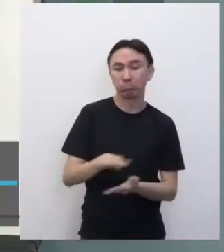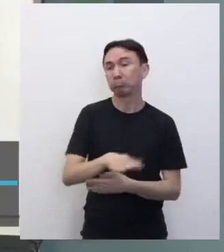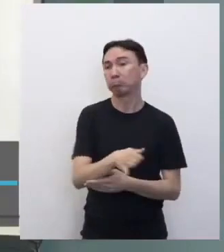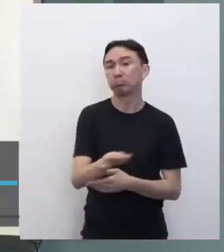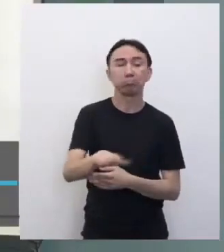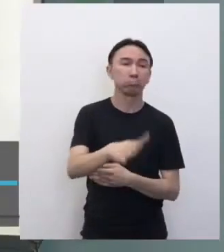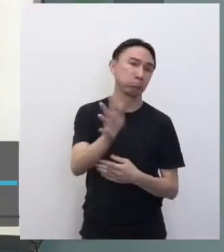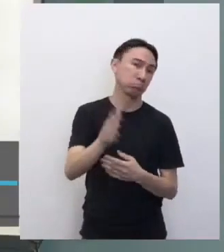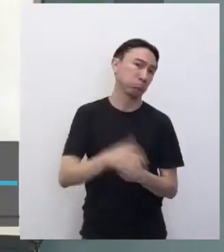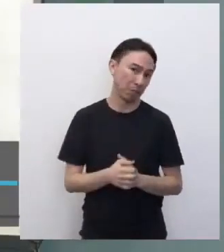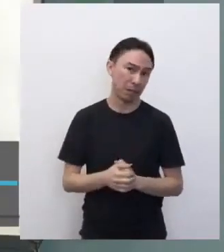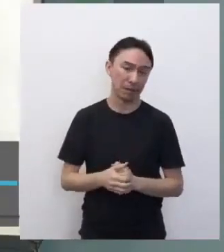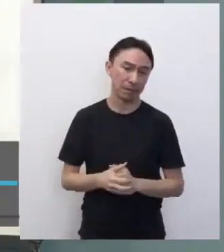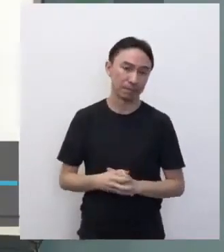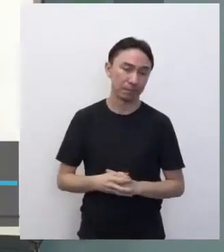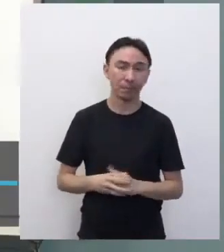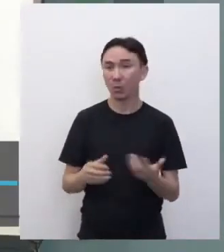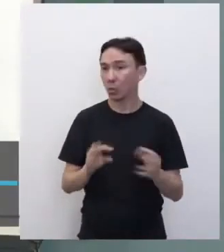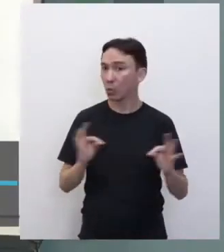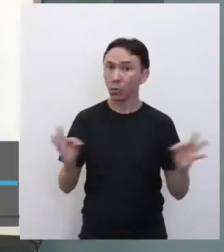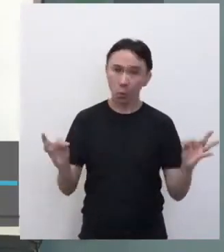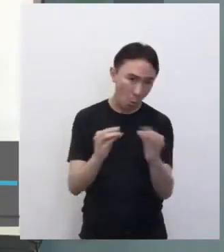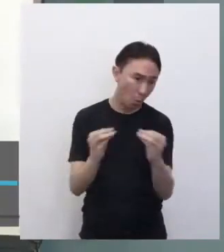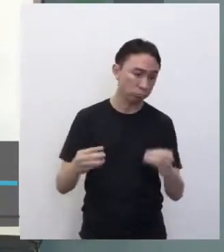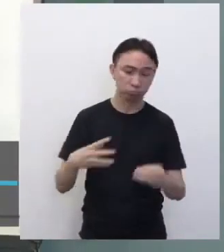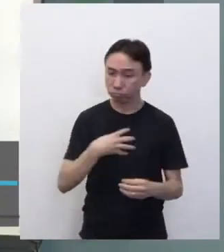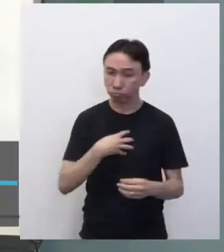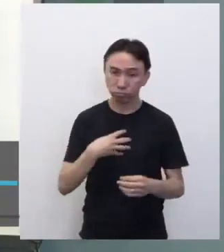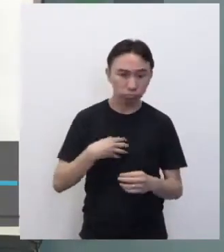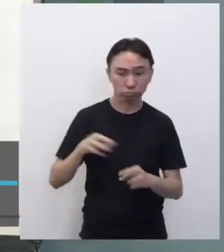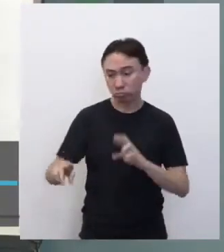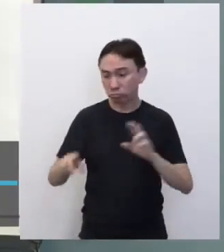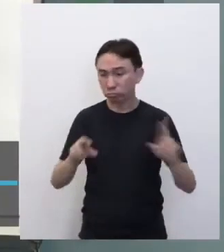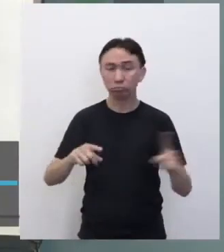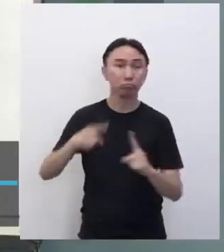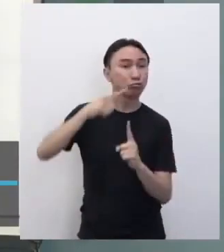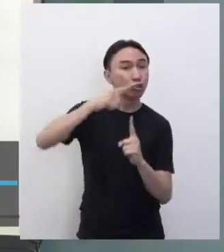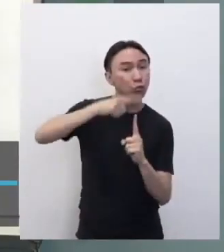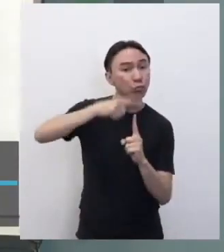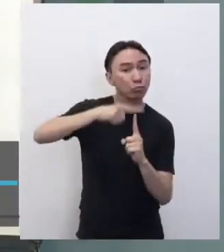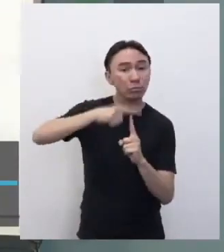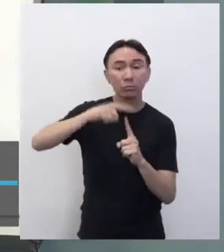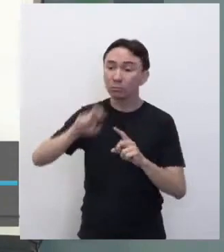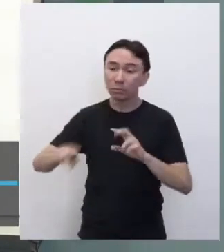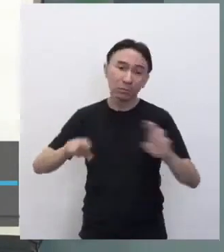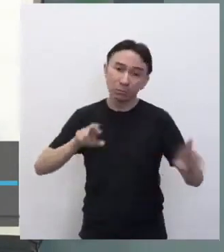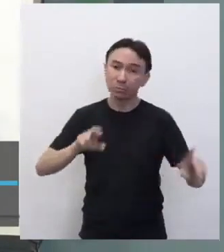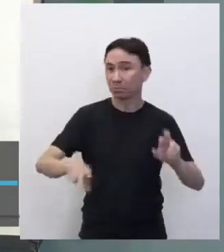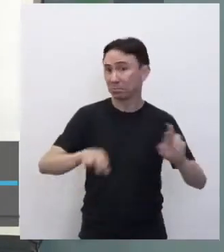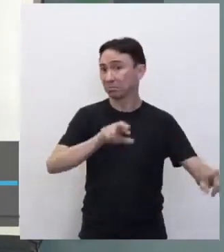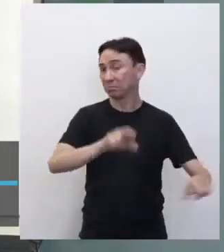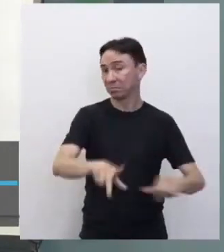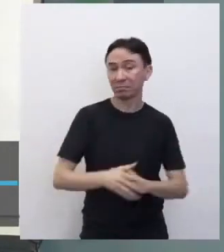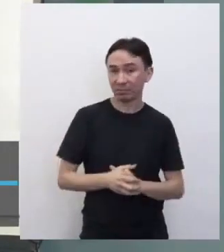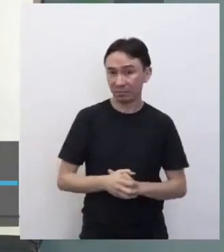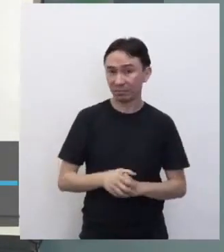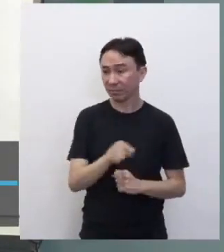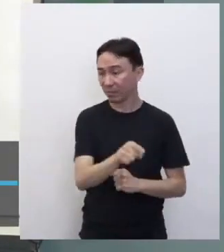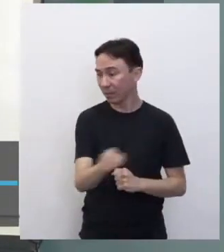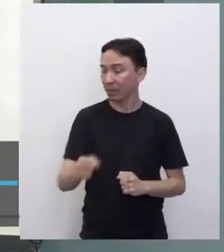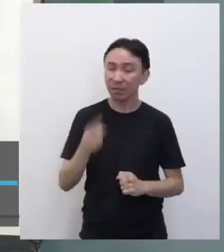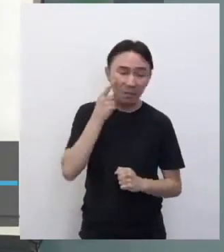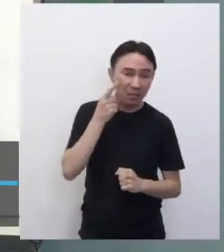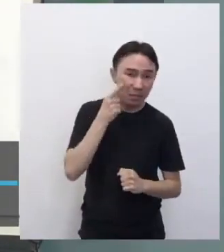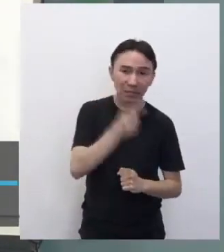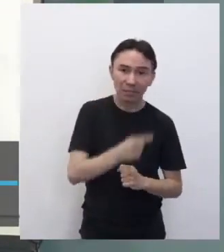música, videogames. Então, todo estilo você vai e adquire ou lê a magazine, a revista que mais